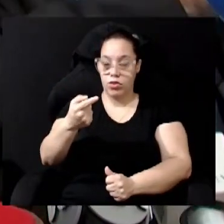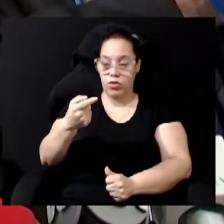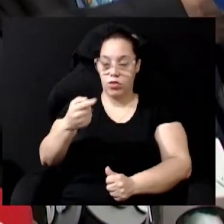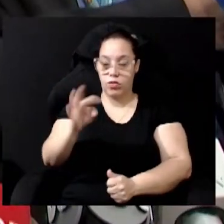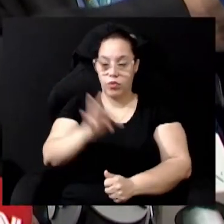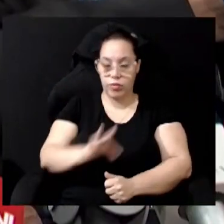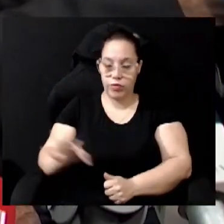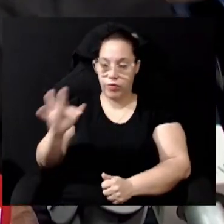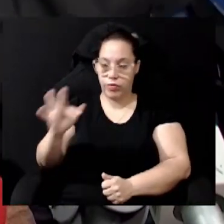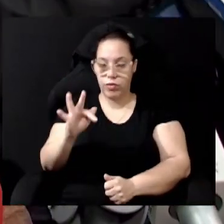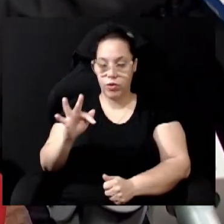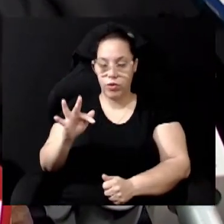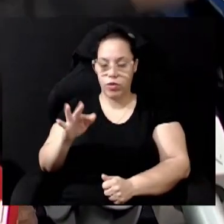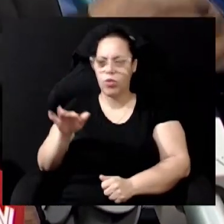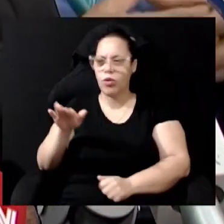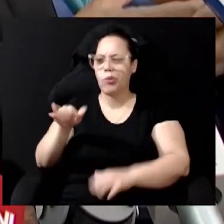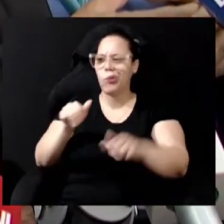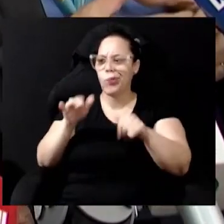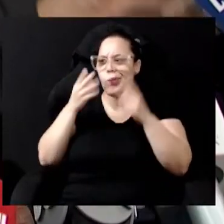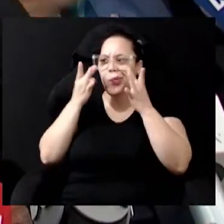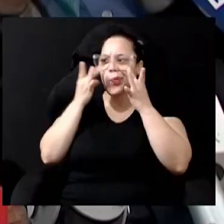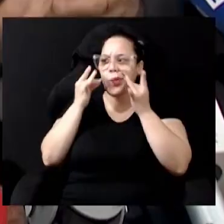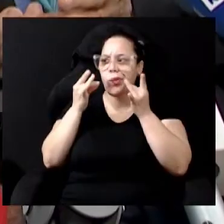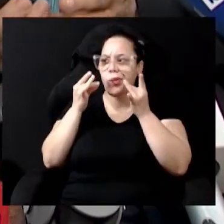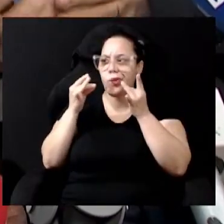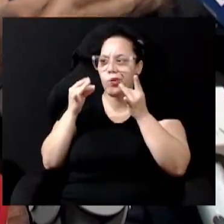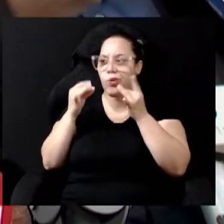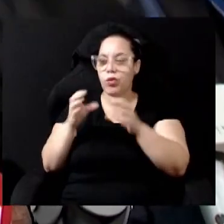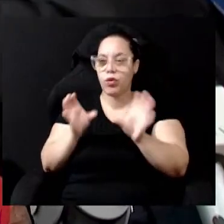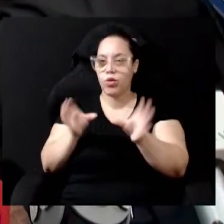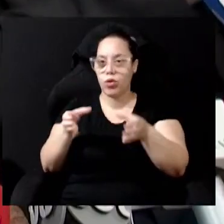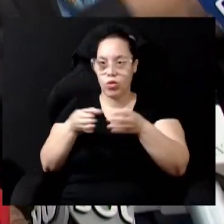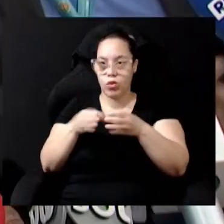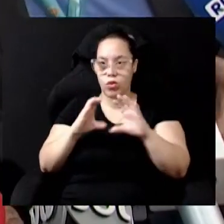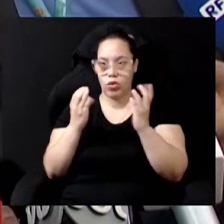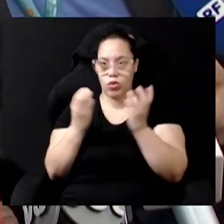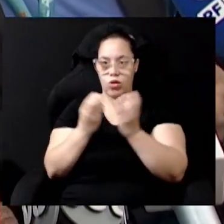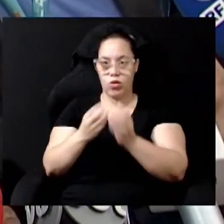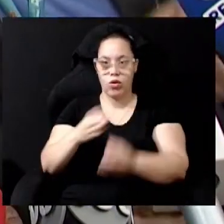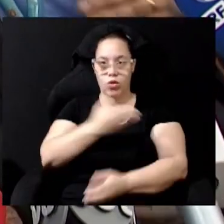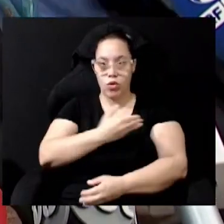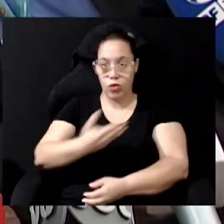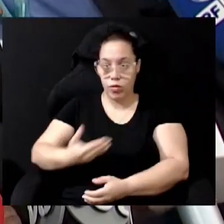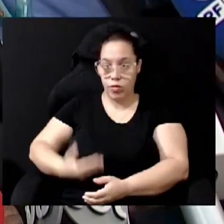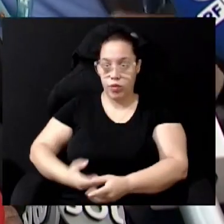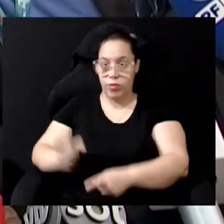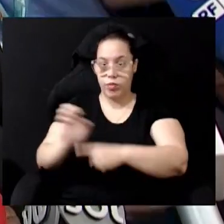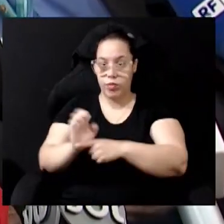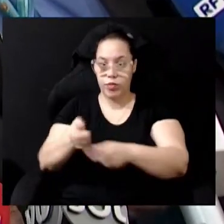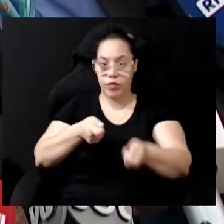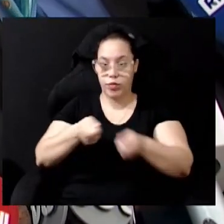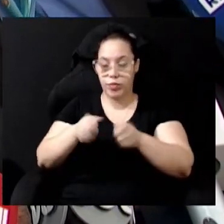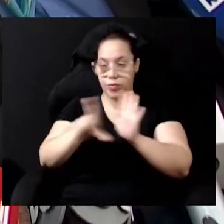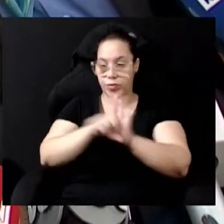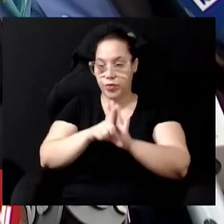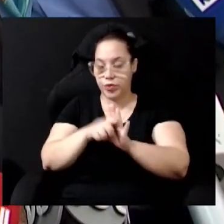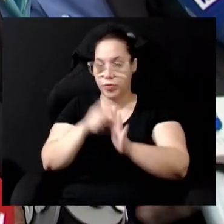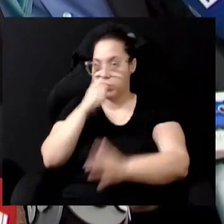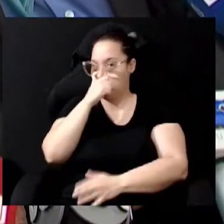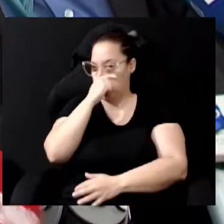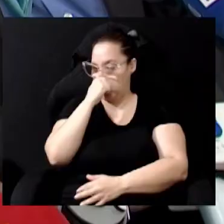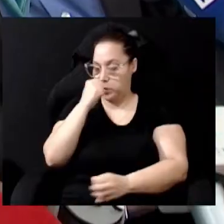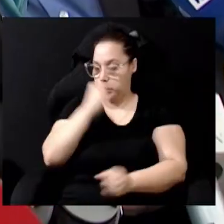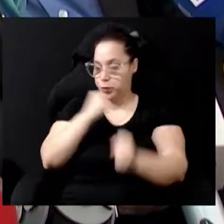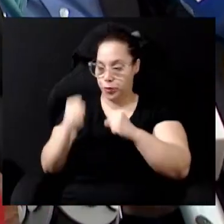os interesses municipalistas junto ao Congresso Nacional, junto ao governo estadual, junto à Assembleia Legislativa e às instâncias de poder, mas defendendo